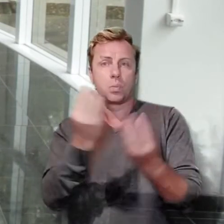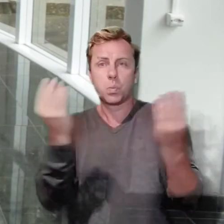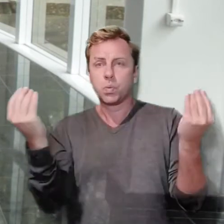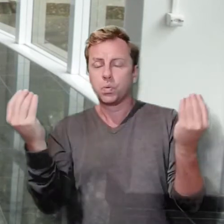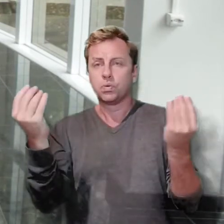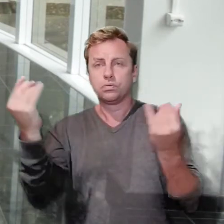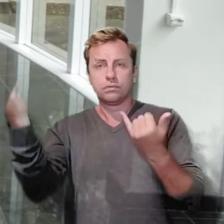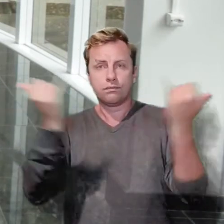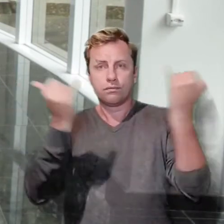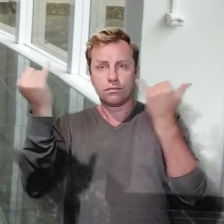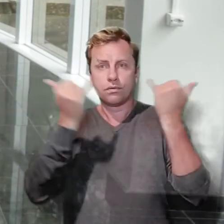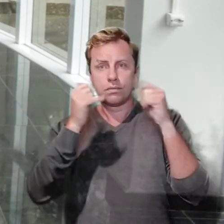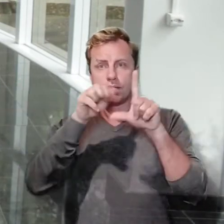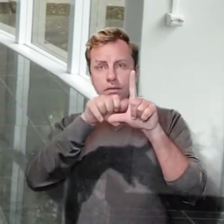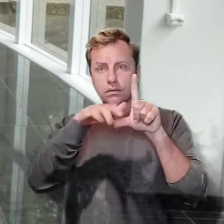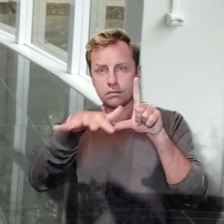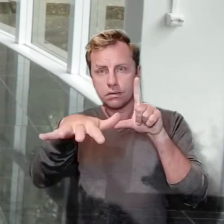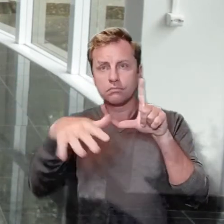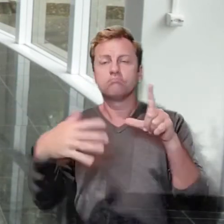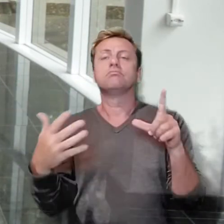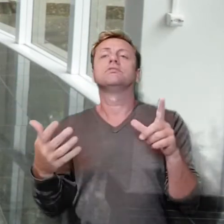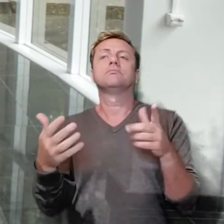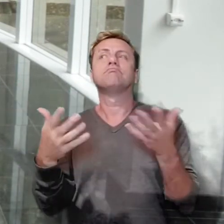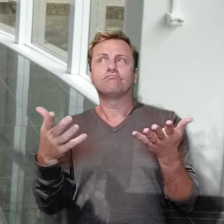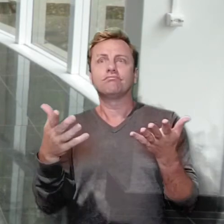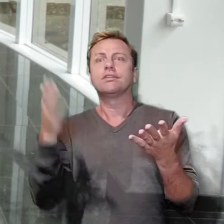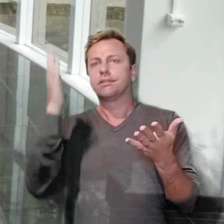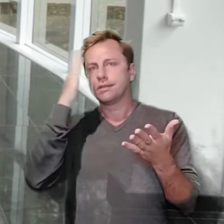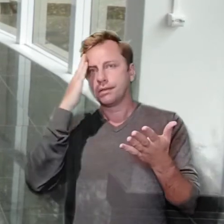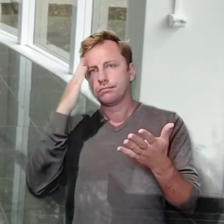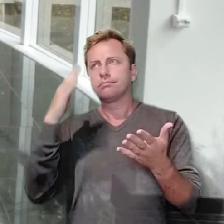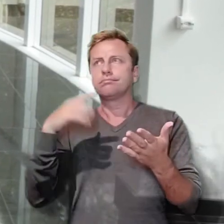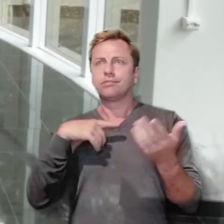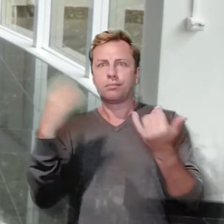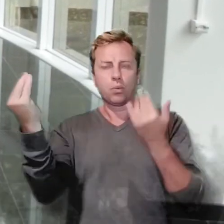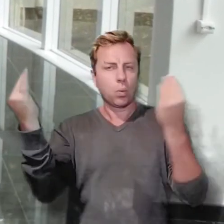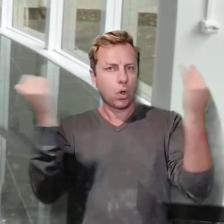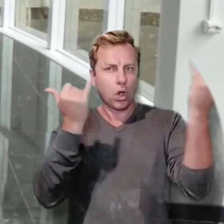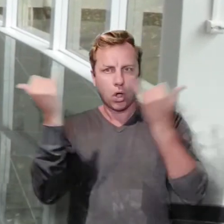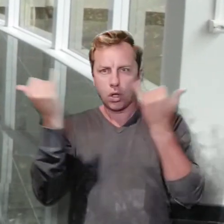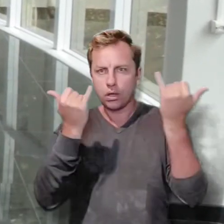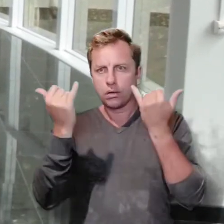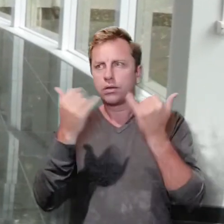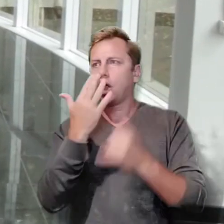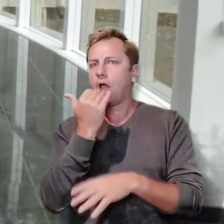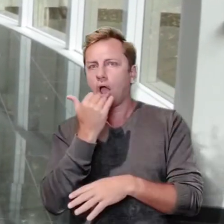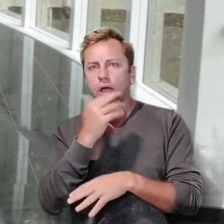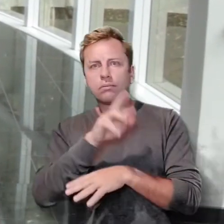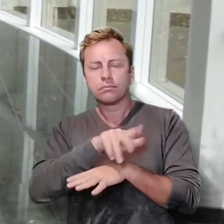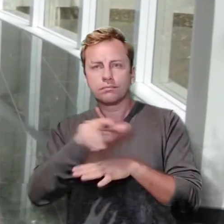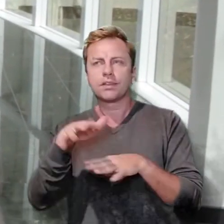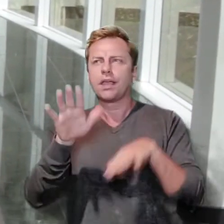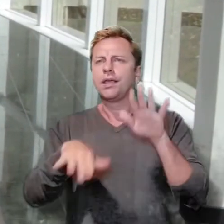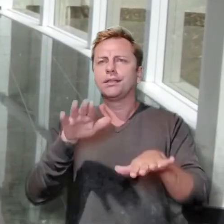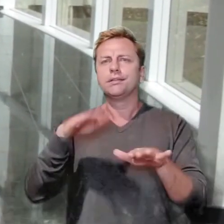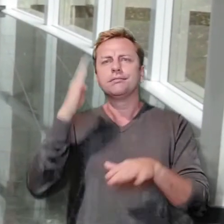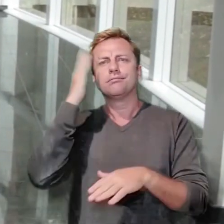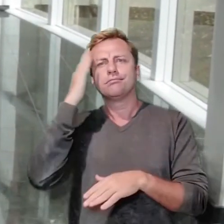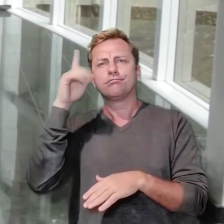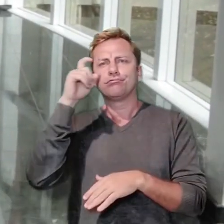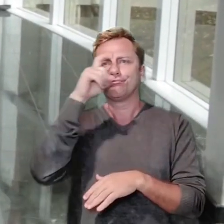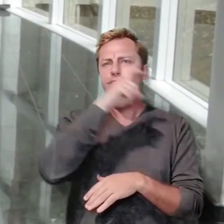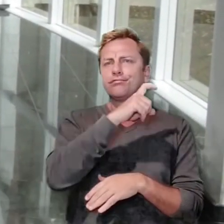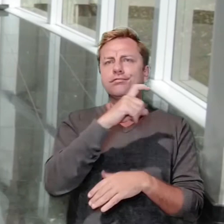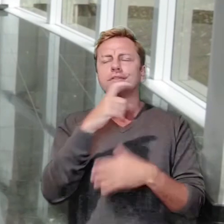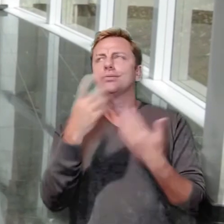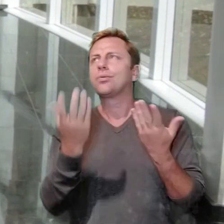comunicação na mídia, vocês estão expostos a muitas informações sobre alimentação e às vezes fica